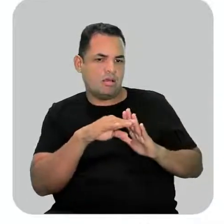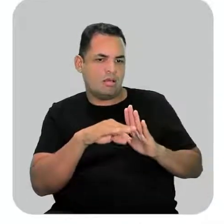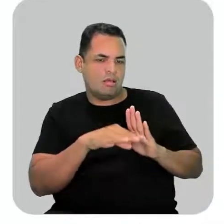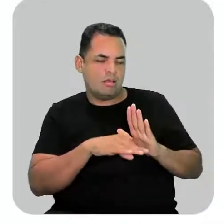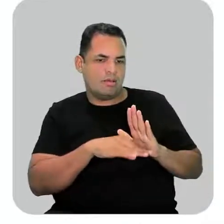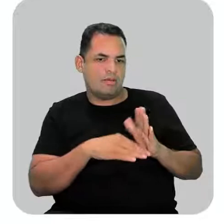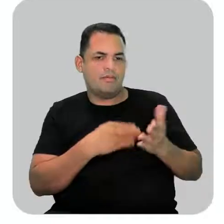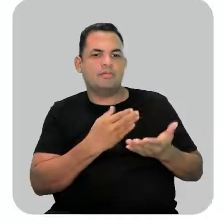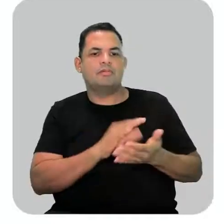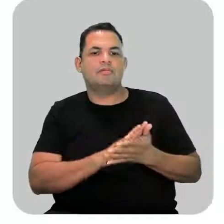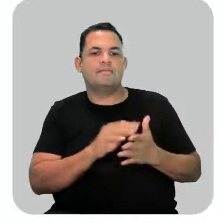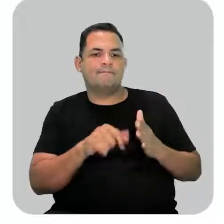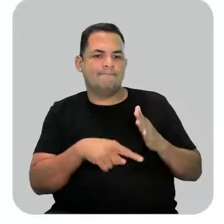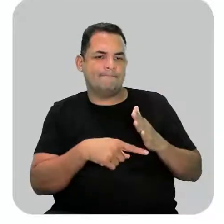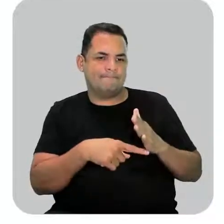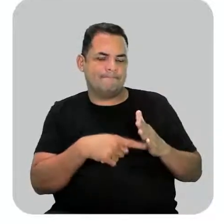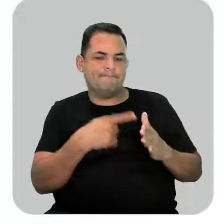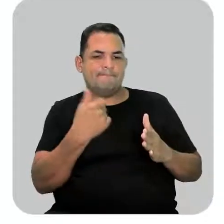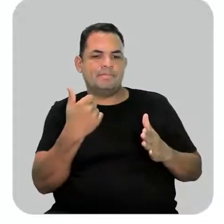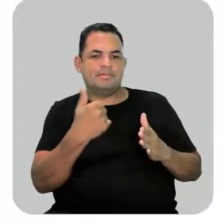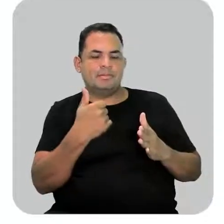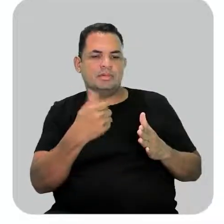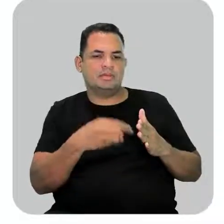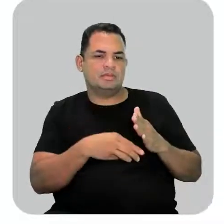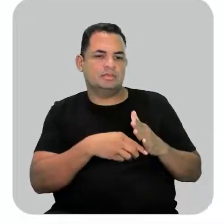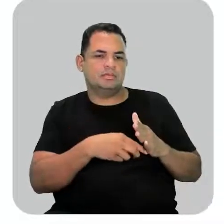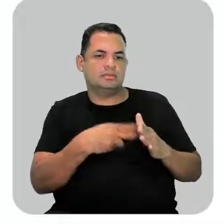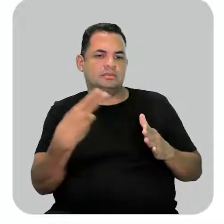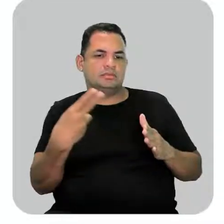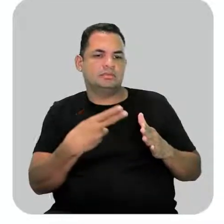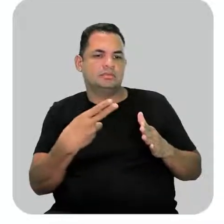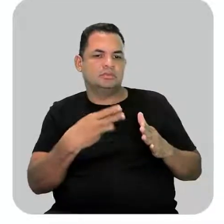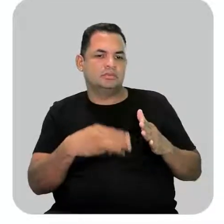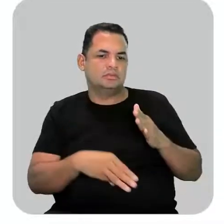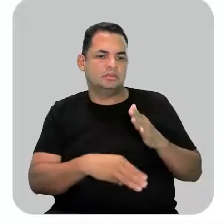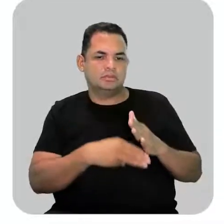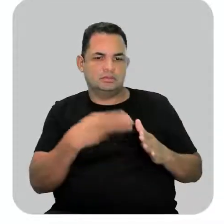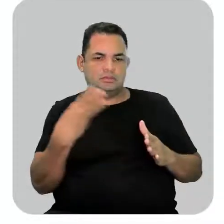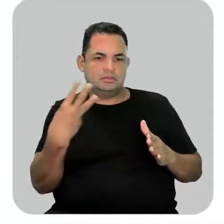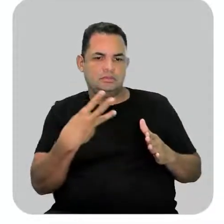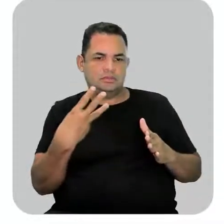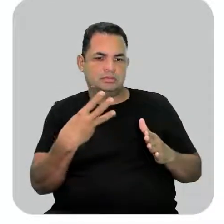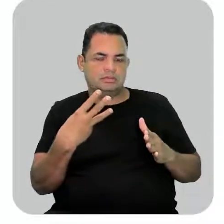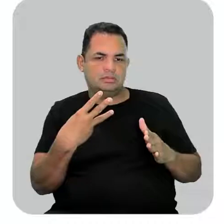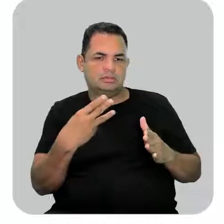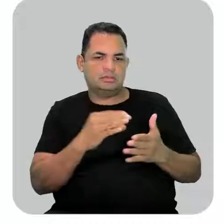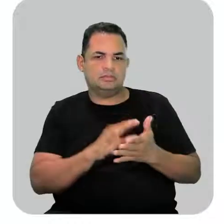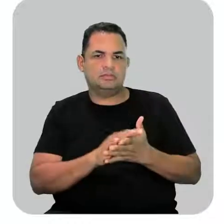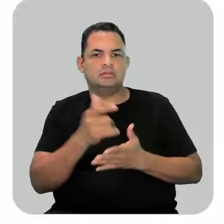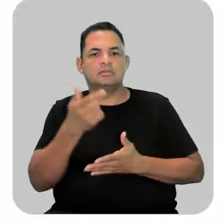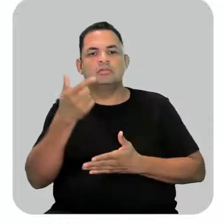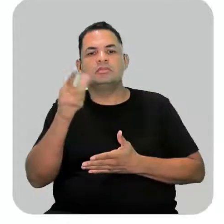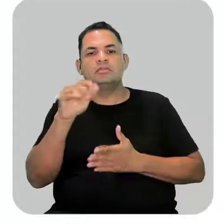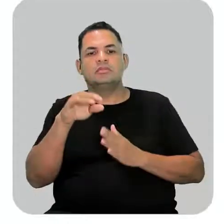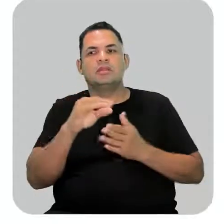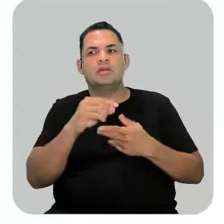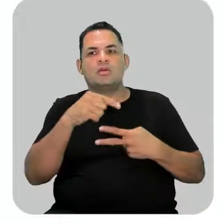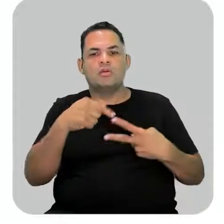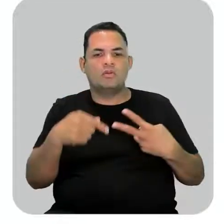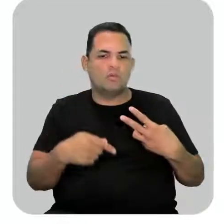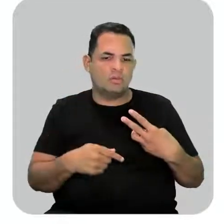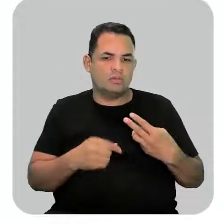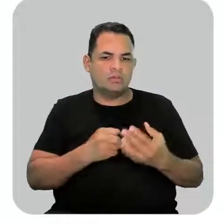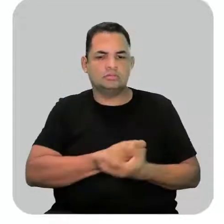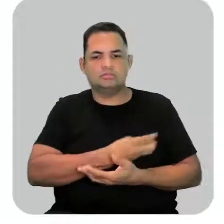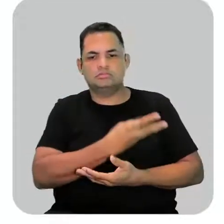classificado como primário, secundário e terciário. E a outra forma de classificar é